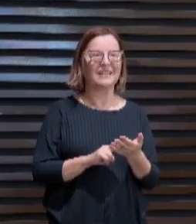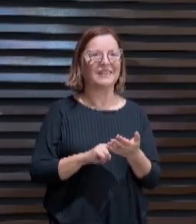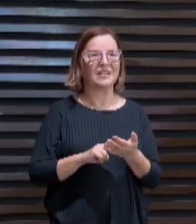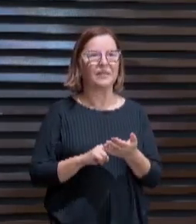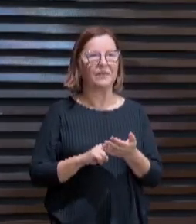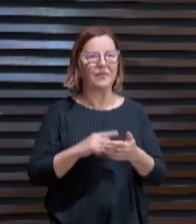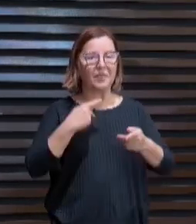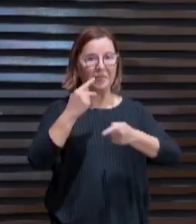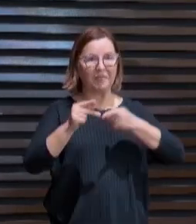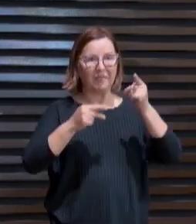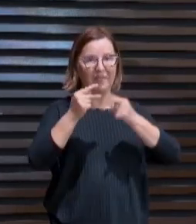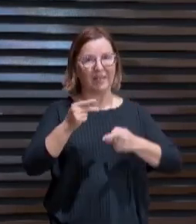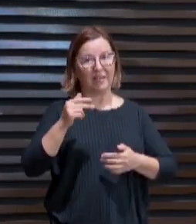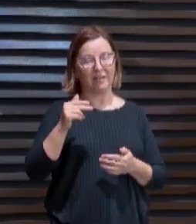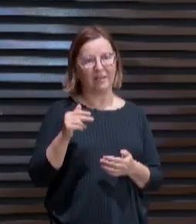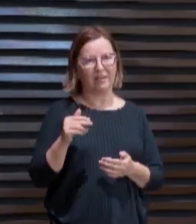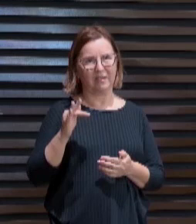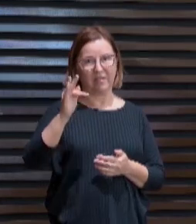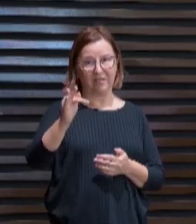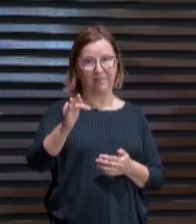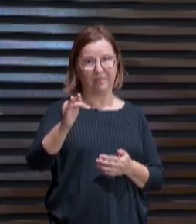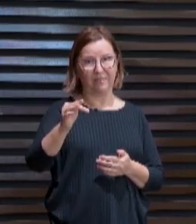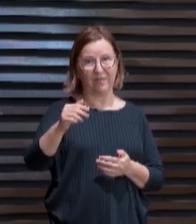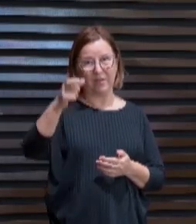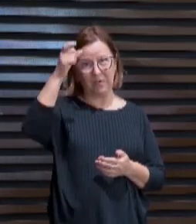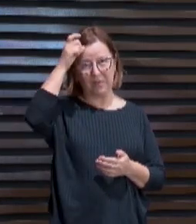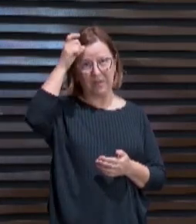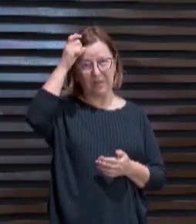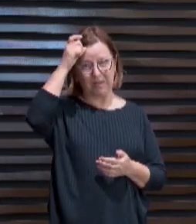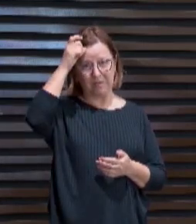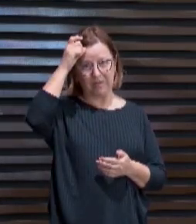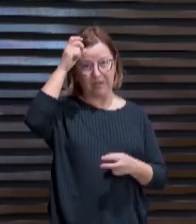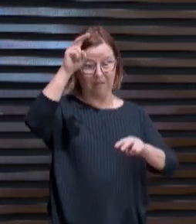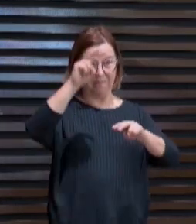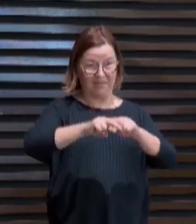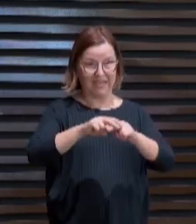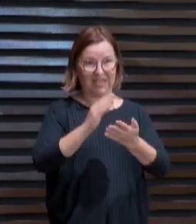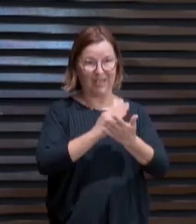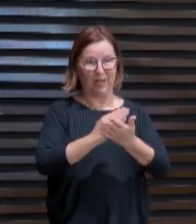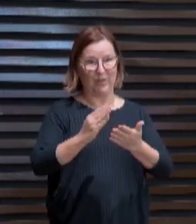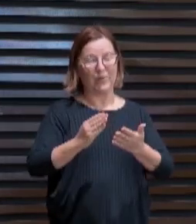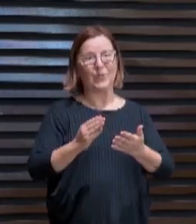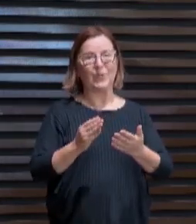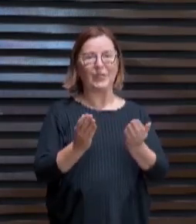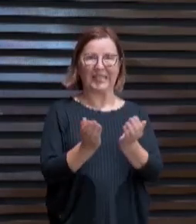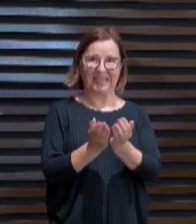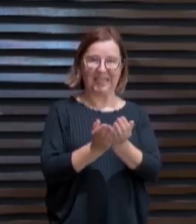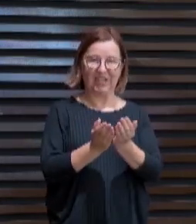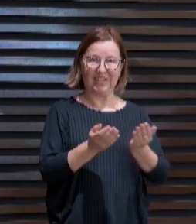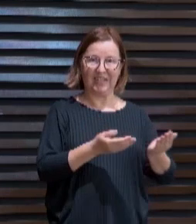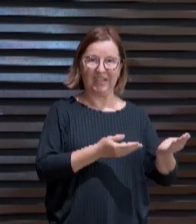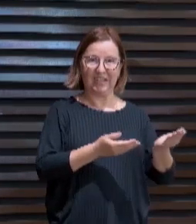haveria o Satanás, ele agiria no sentido de prender alguns irmãos, né, e levá-los a